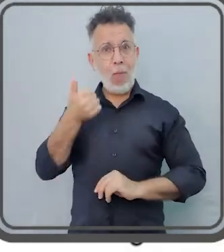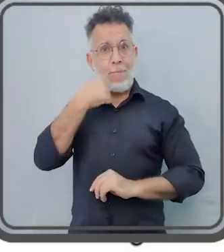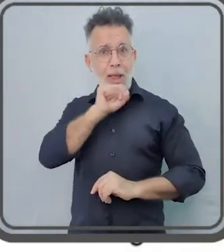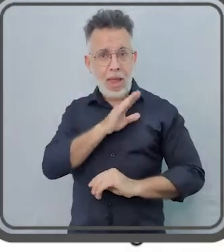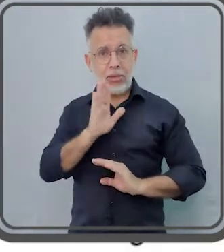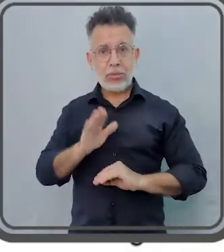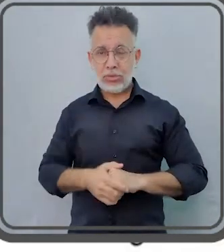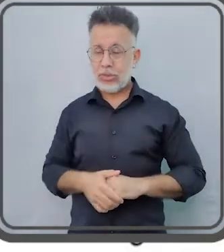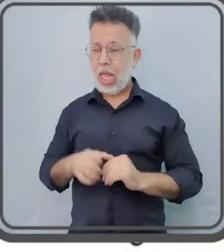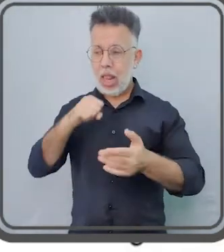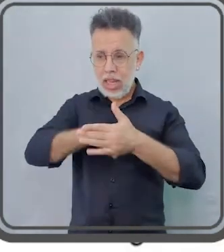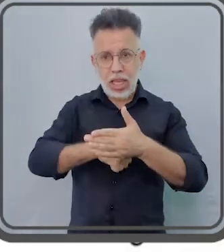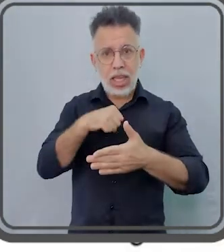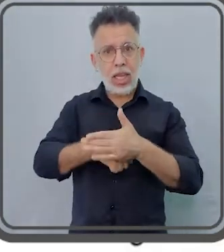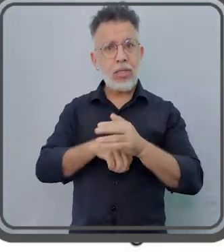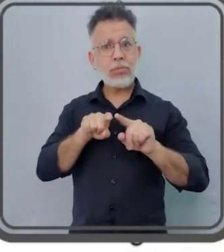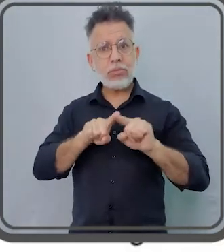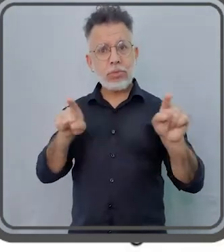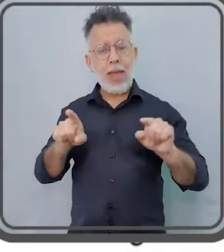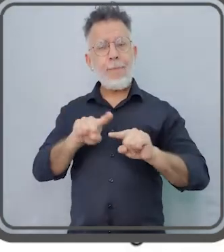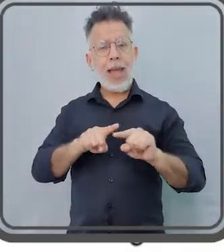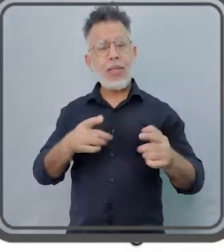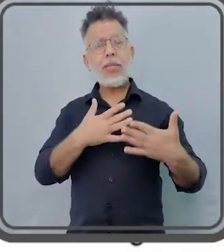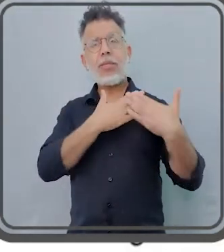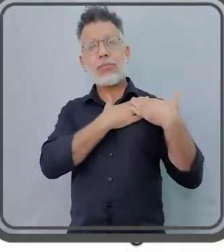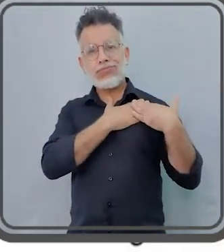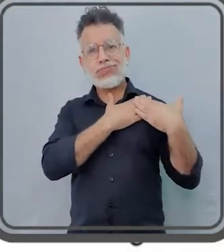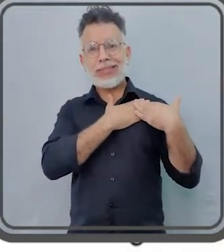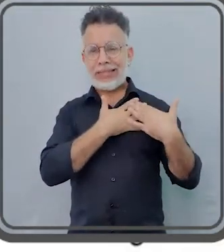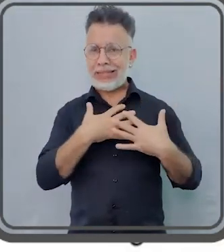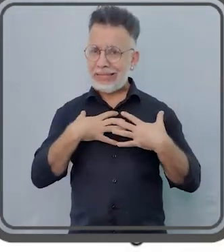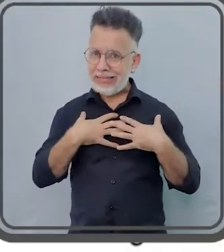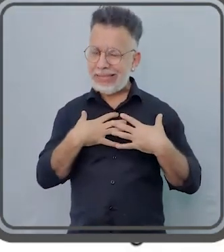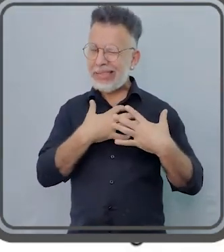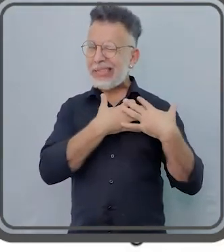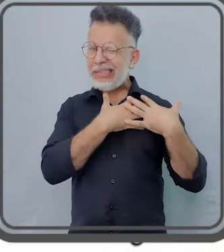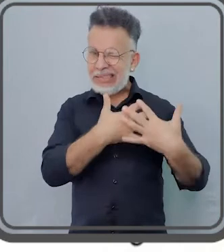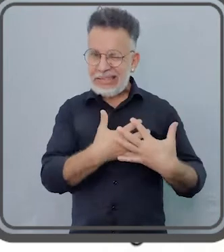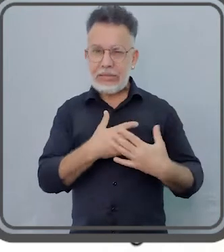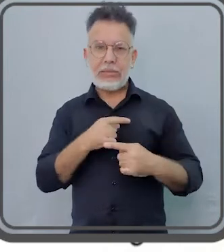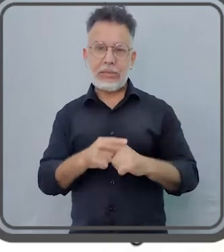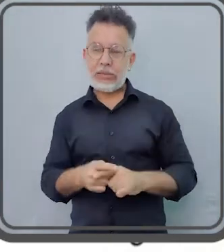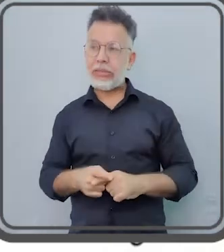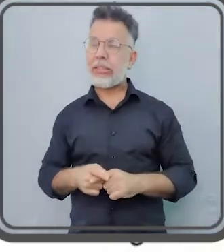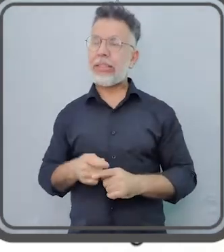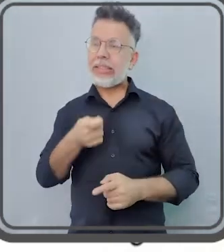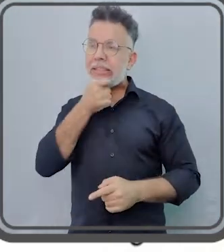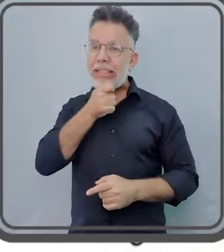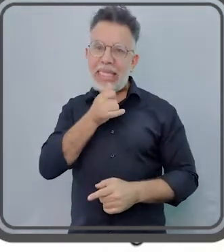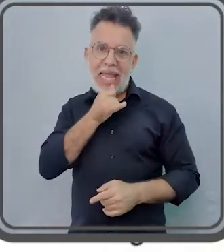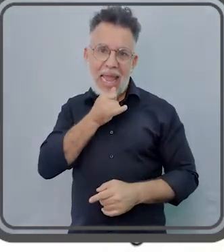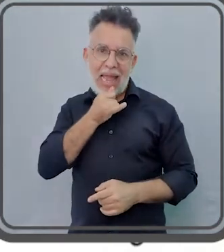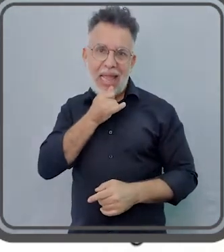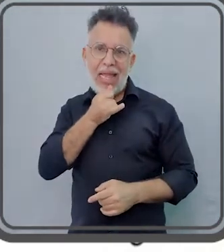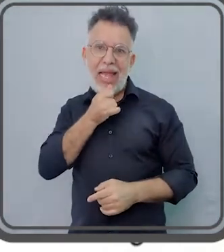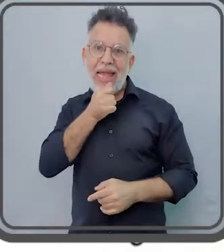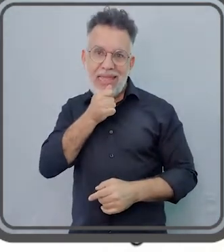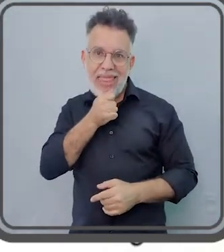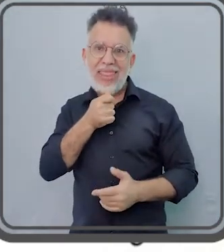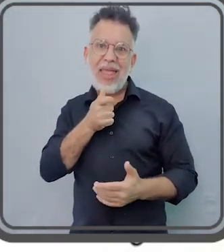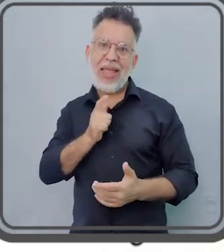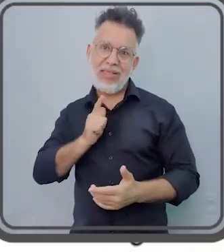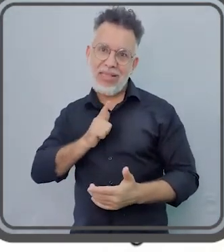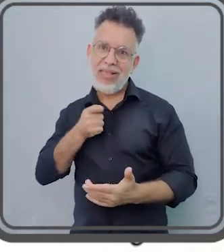também sentem o peso dessa imposição que infelizmente ainda existe, de certo machismo que ainda existe. Então, no final do dia, eu acho